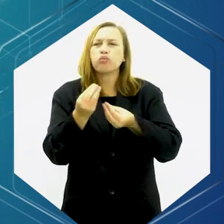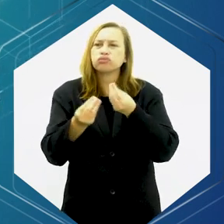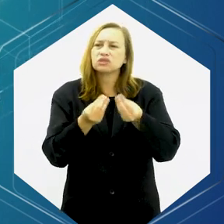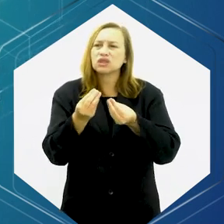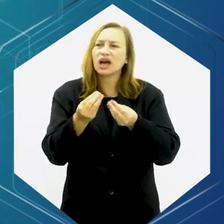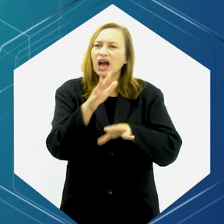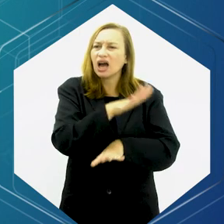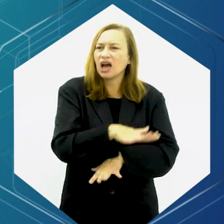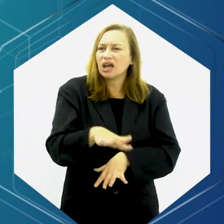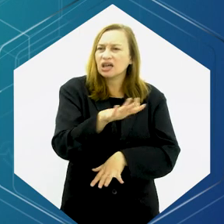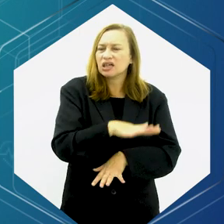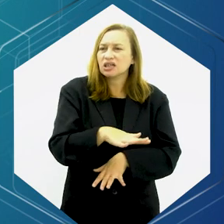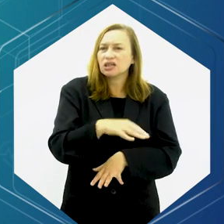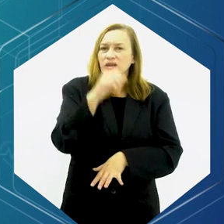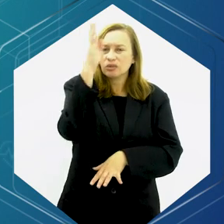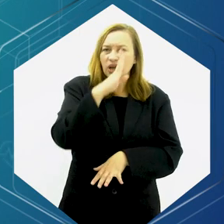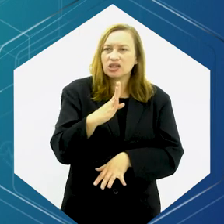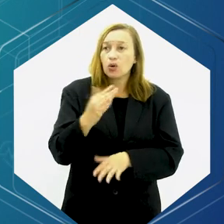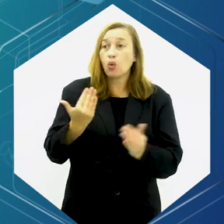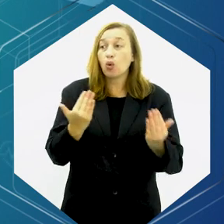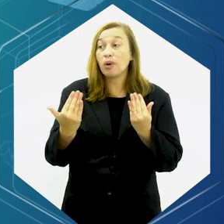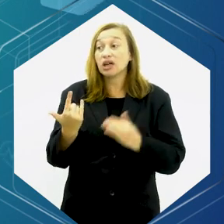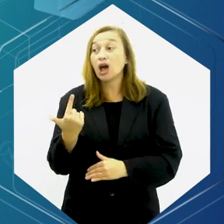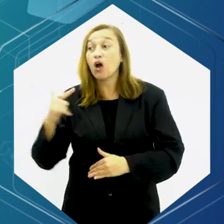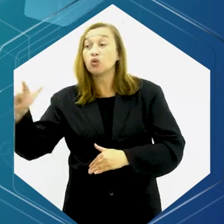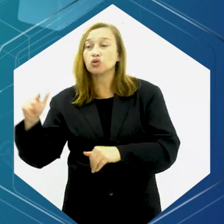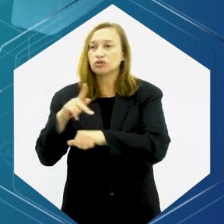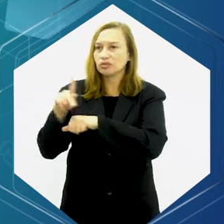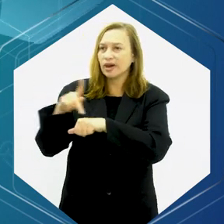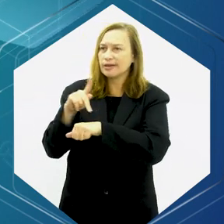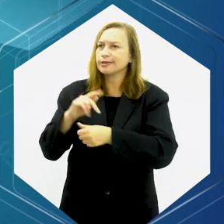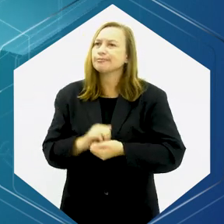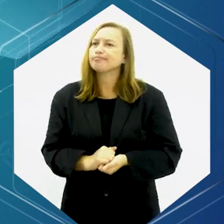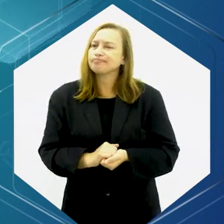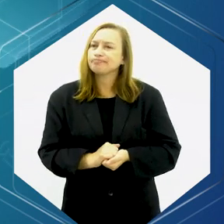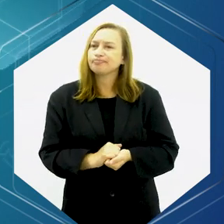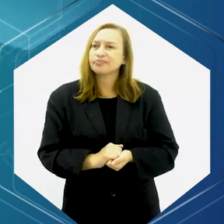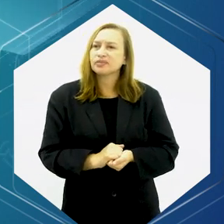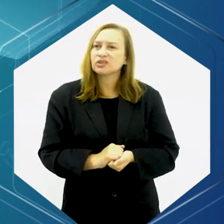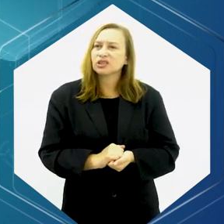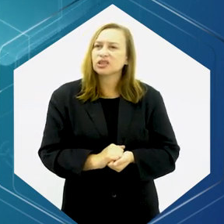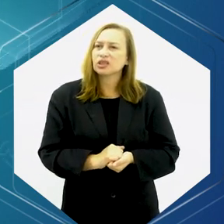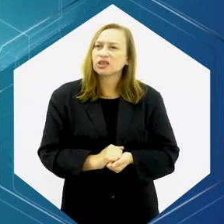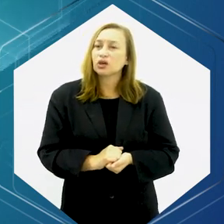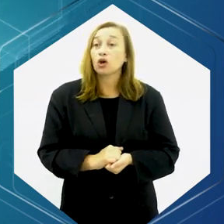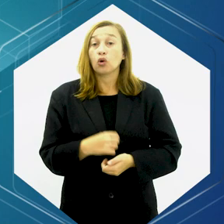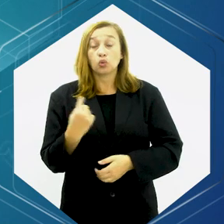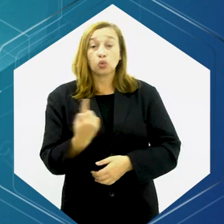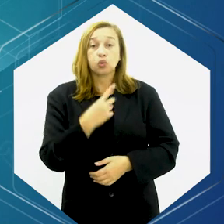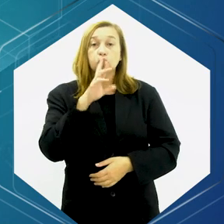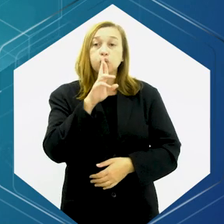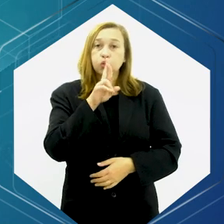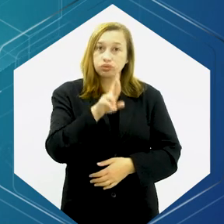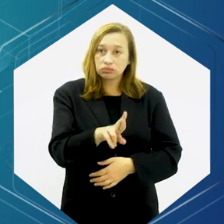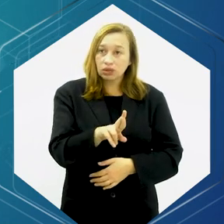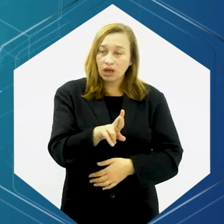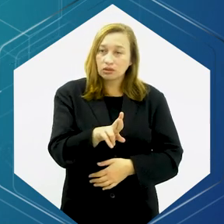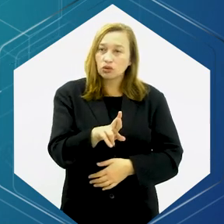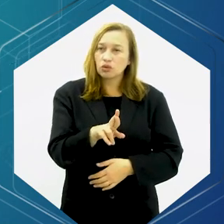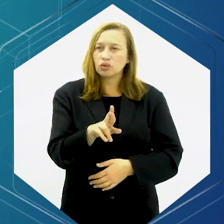tá a obesidade infantil no Brasil comparado a aos outros países o nosso resultado em si